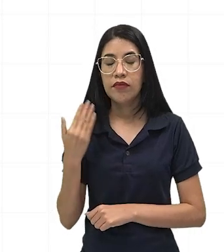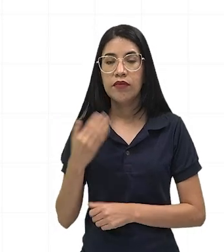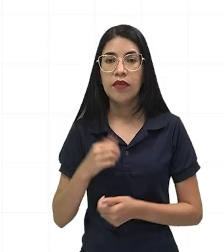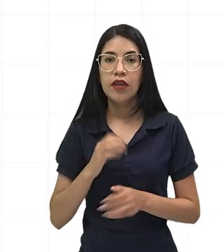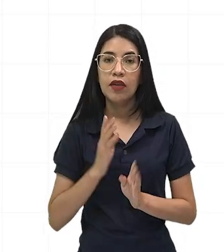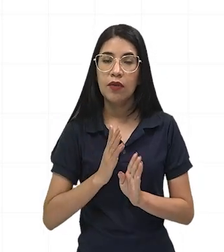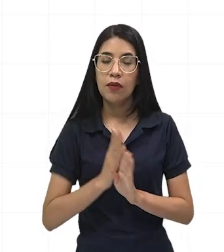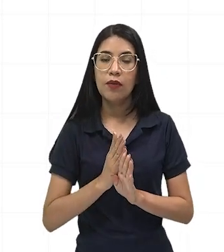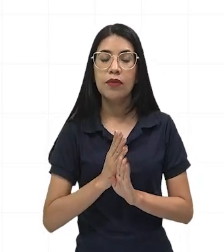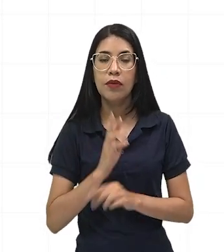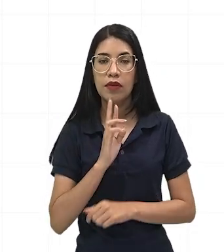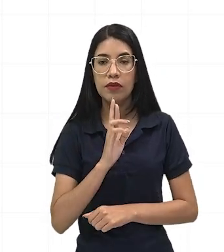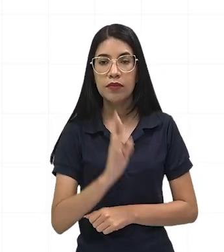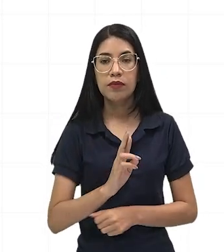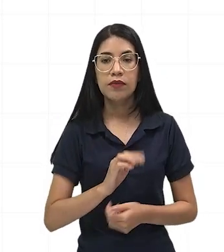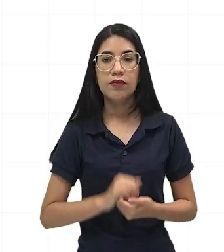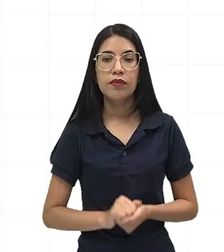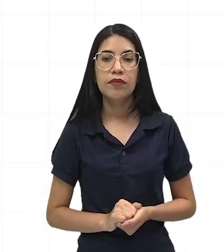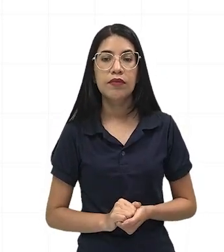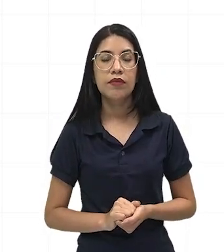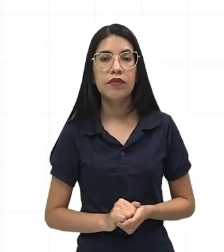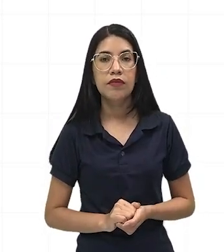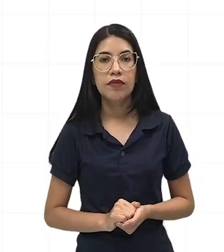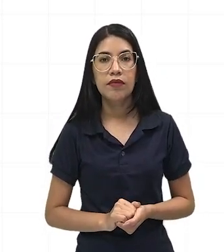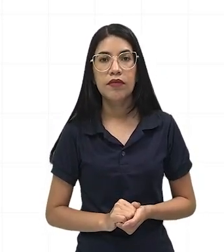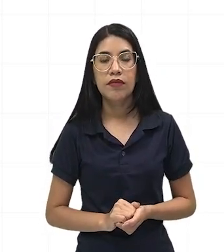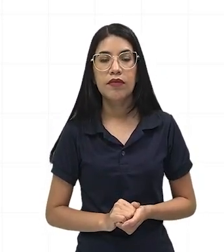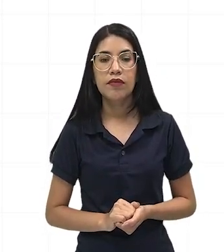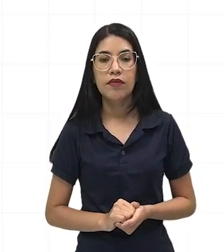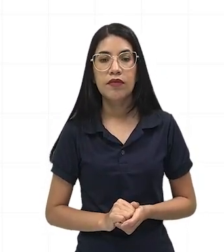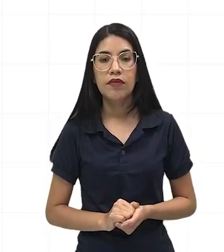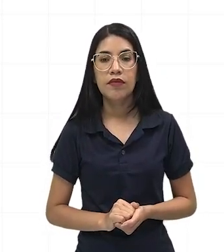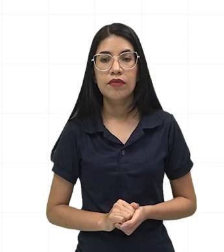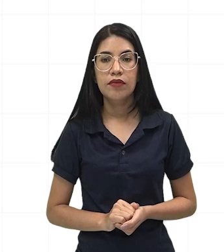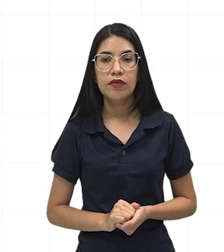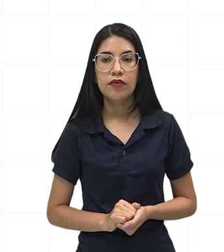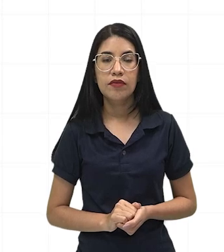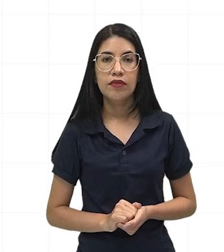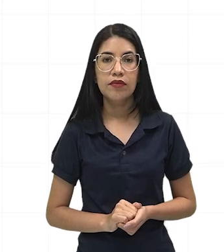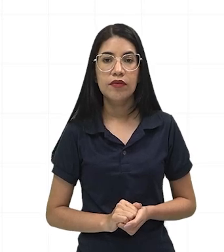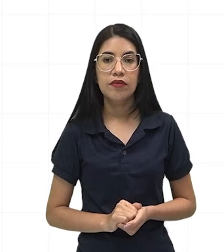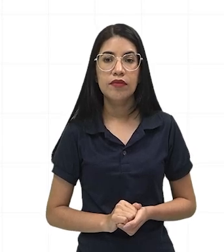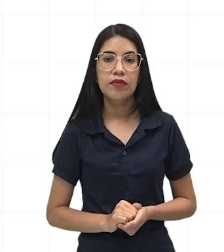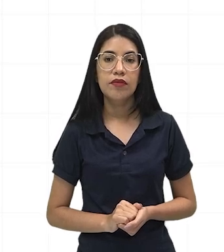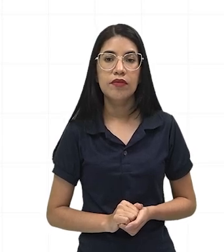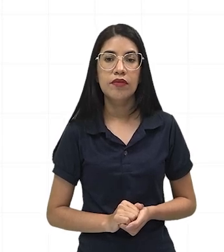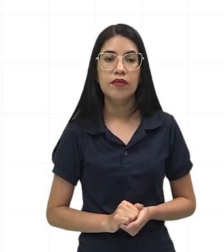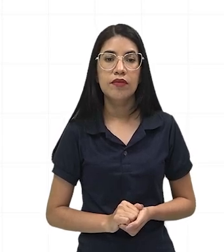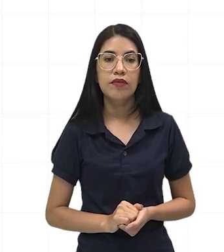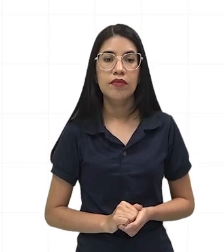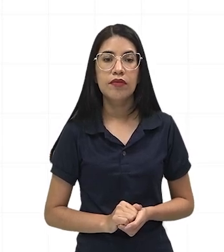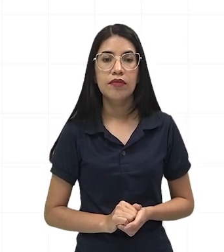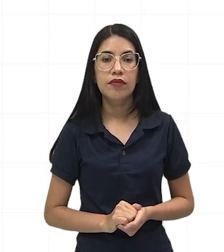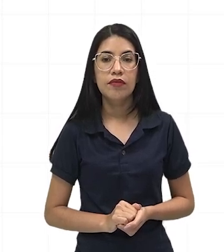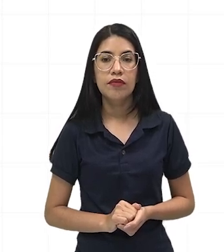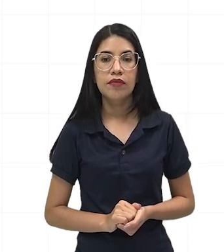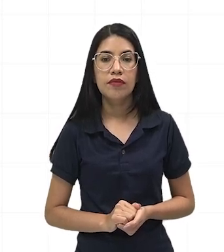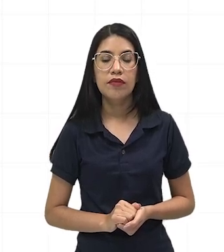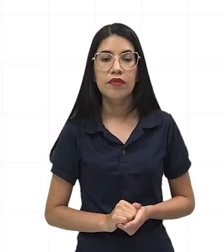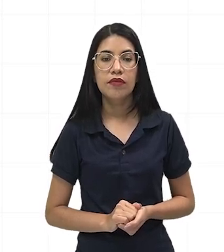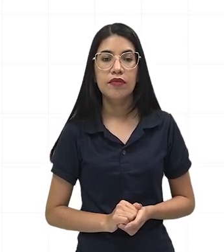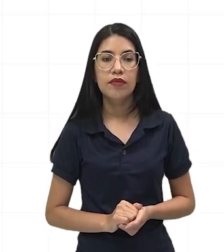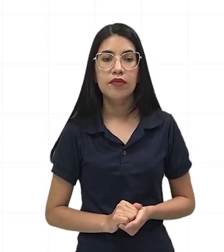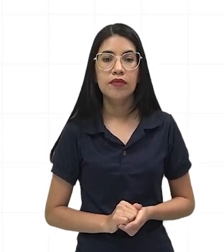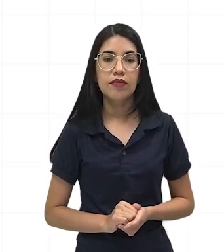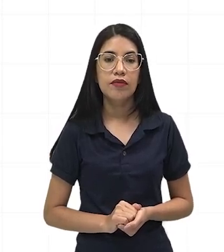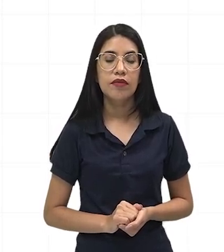resolvemos, olha aqui. Beleza? Deixa eu fazer melhor aqui. Só pontilhado para